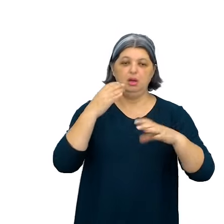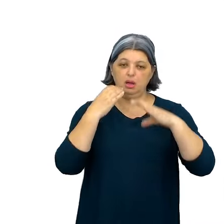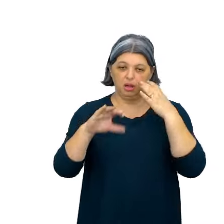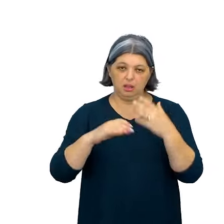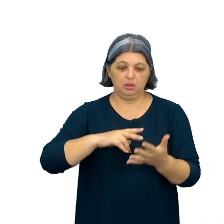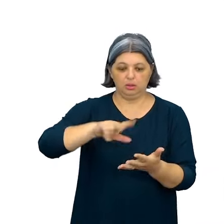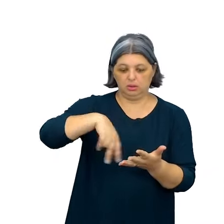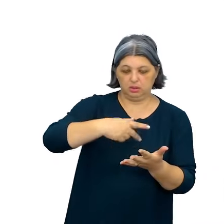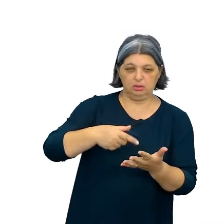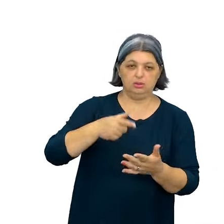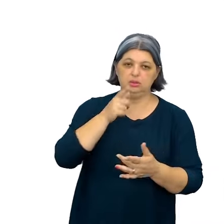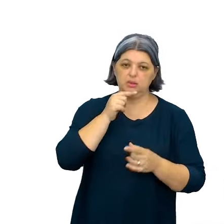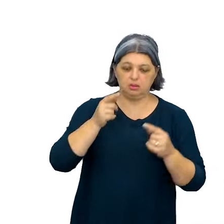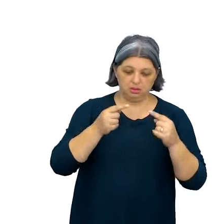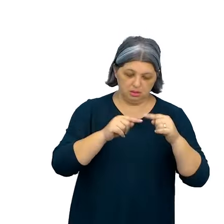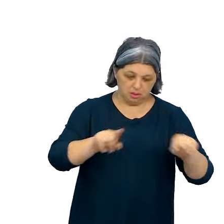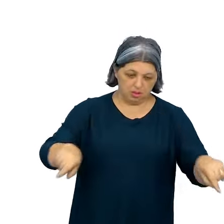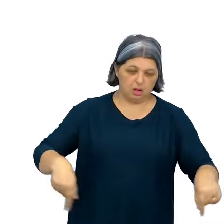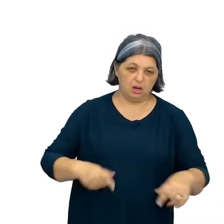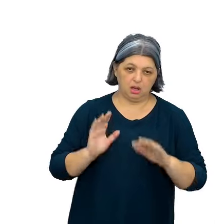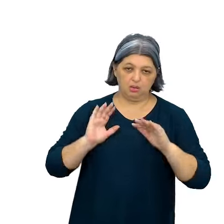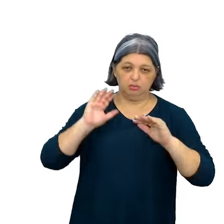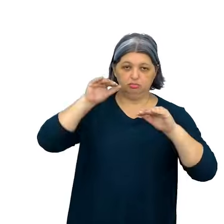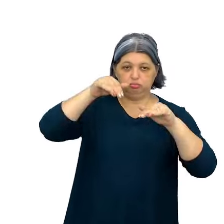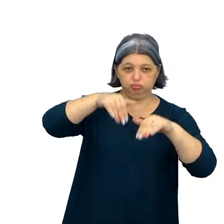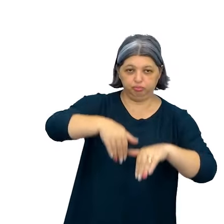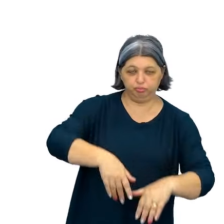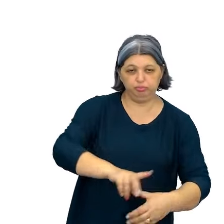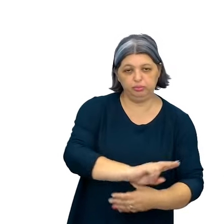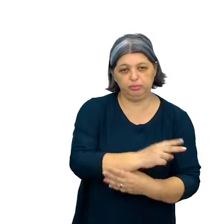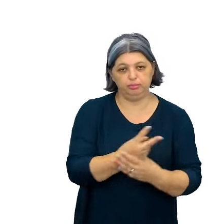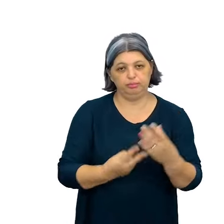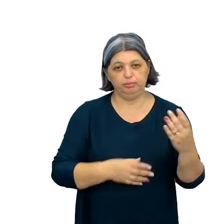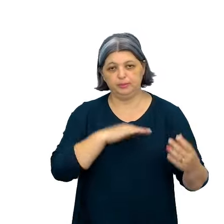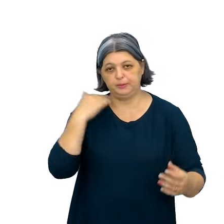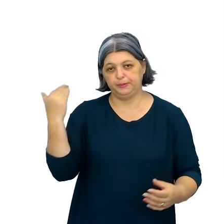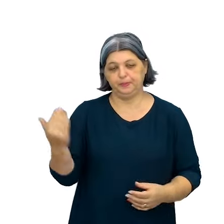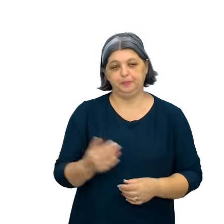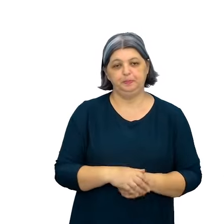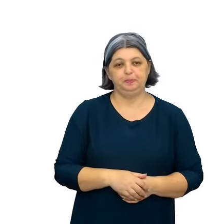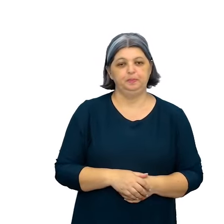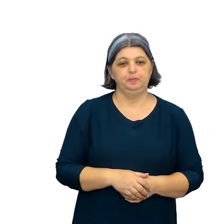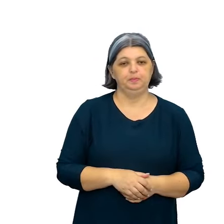na Lagoa Rodrigo de Freitas e morreu afogado, tá?